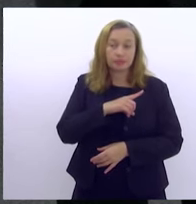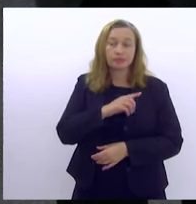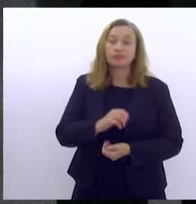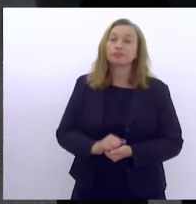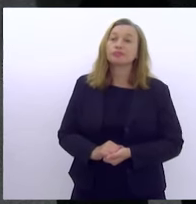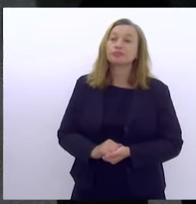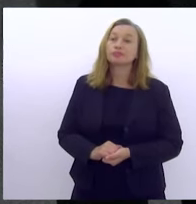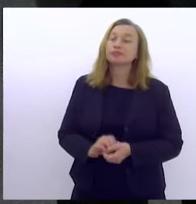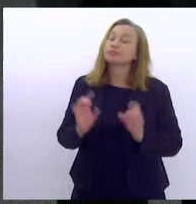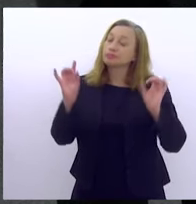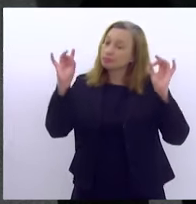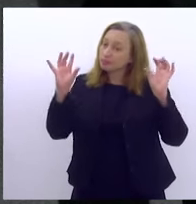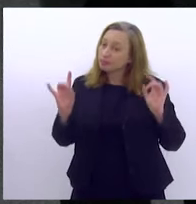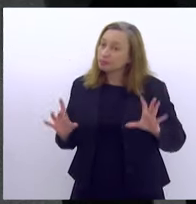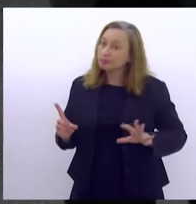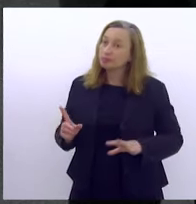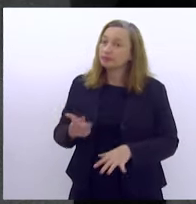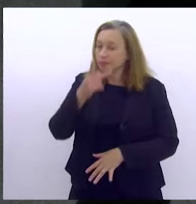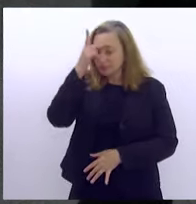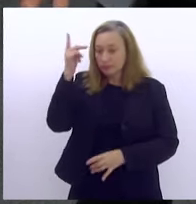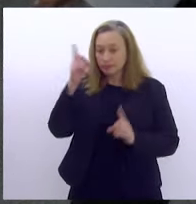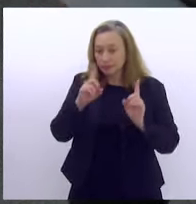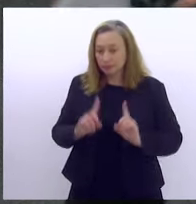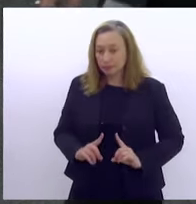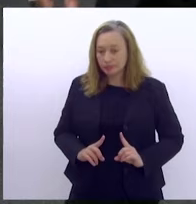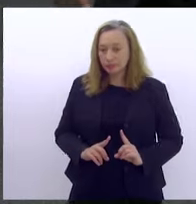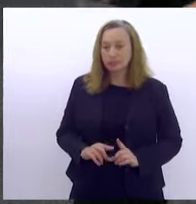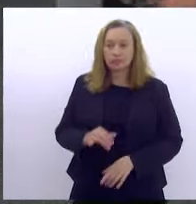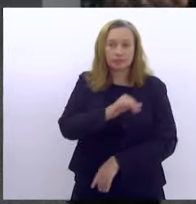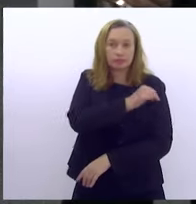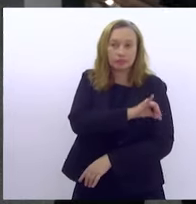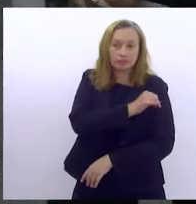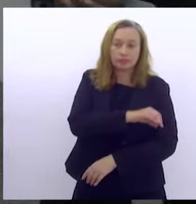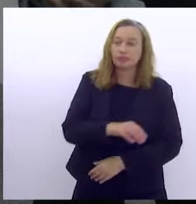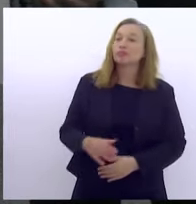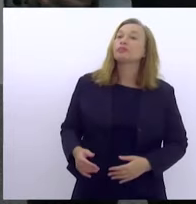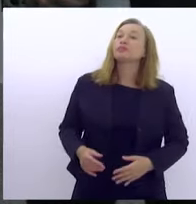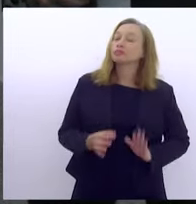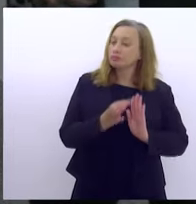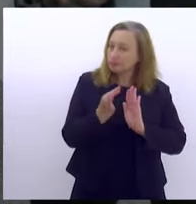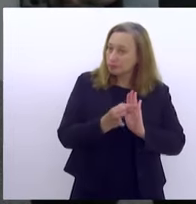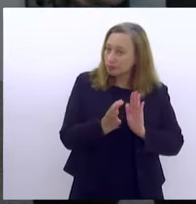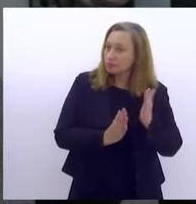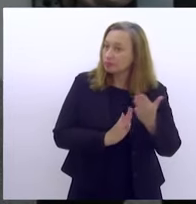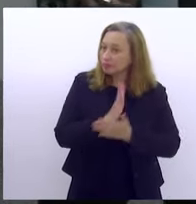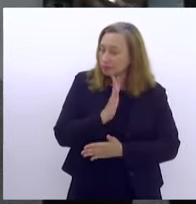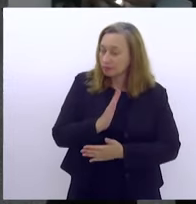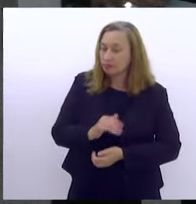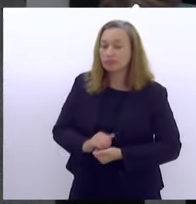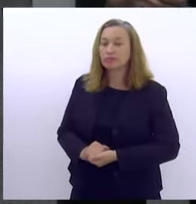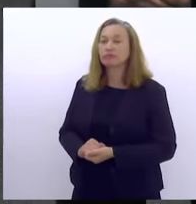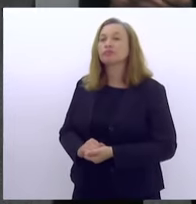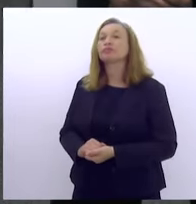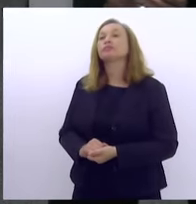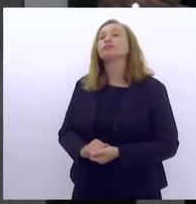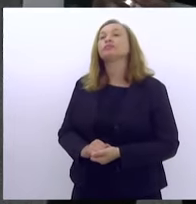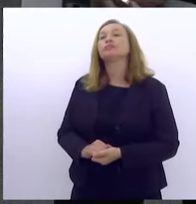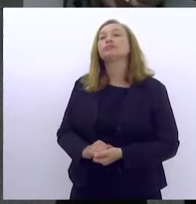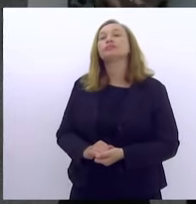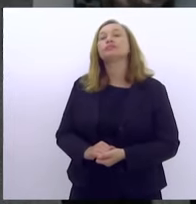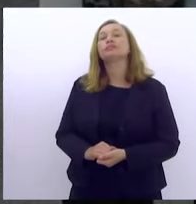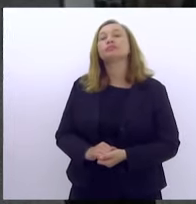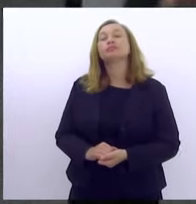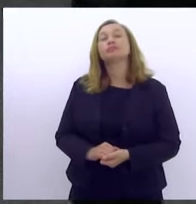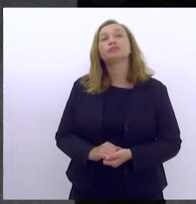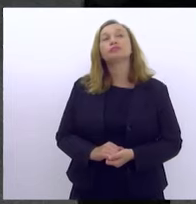delegacia especializada para atendimento a pessoas com deficiência no Rio de Janeiro. Parecer favorável, com essas ressalvas